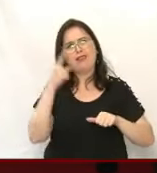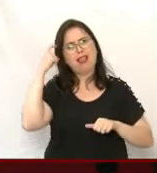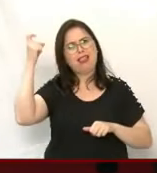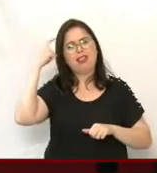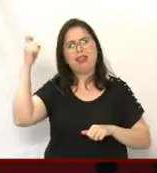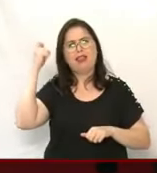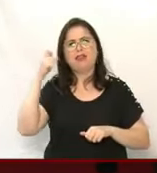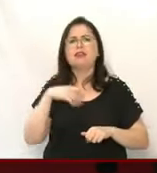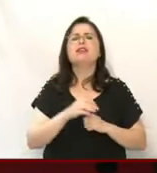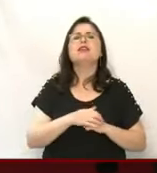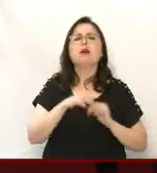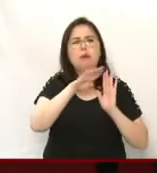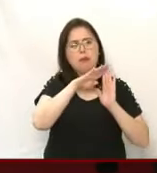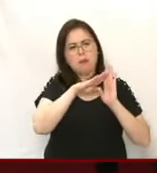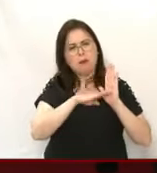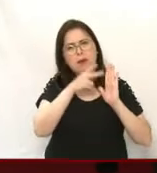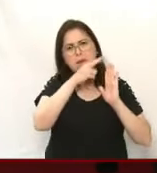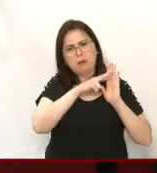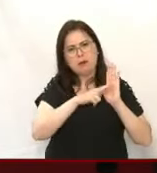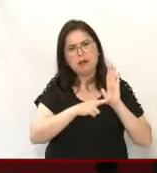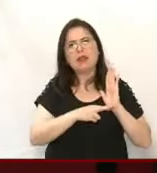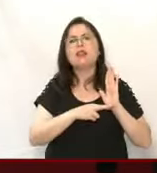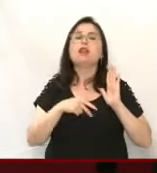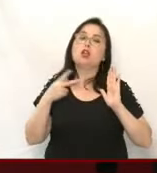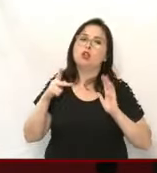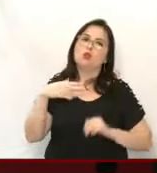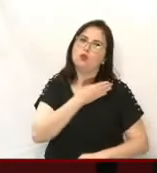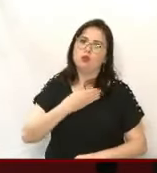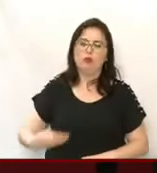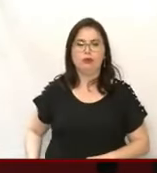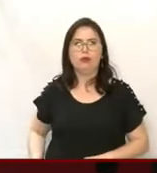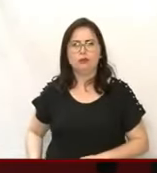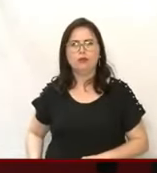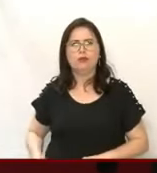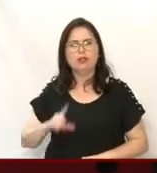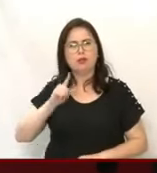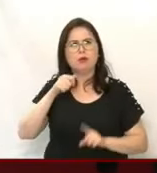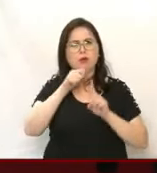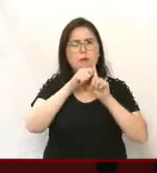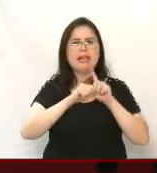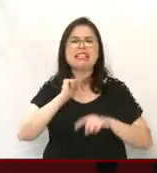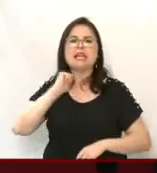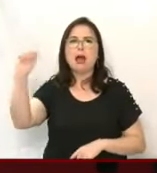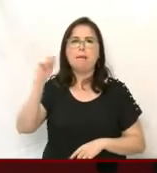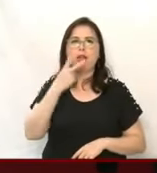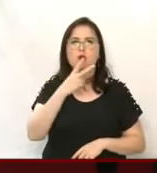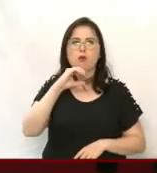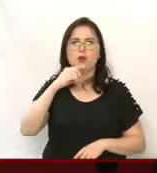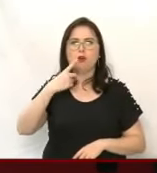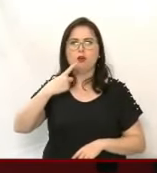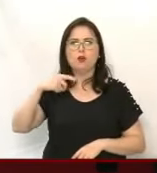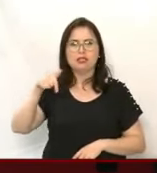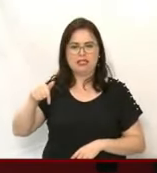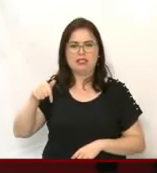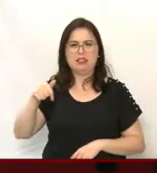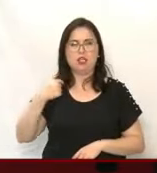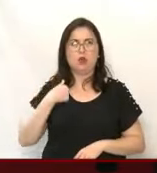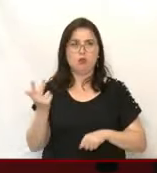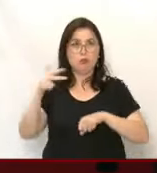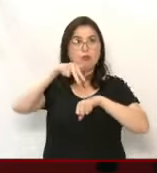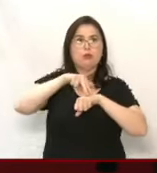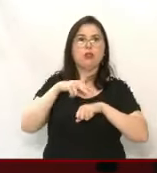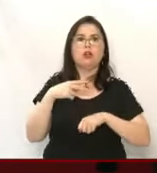frontalmente os direitos da classe trabalhadora. O que se confirmou em abril de 17, nós tomamos posse em julho de